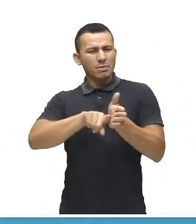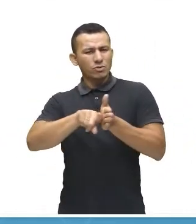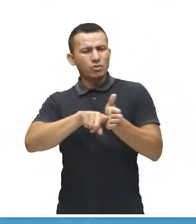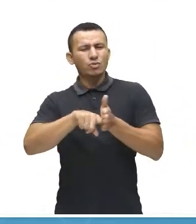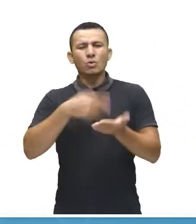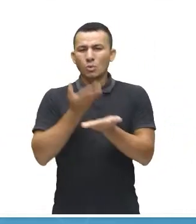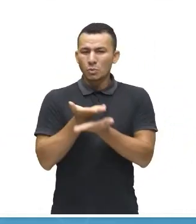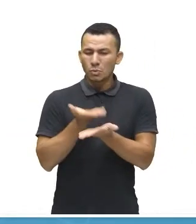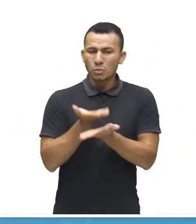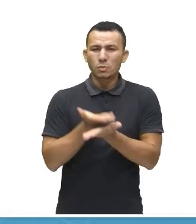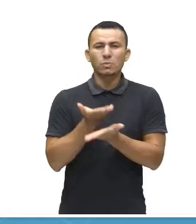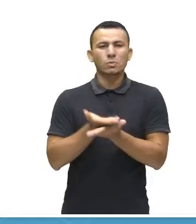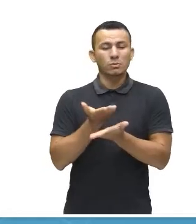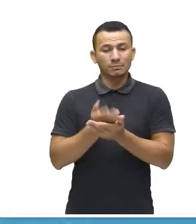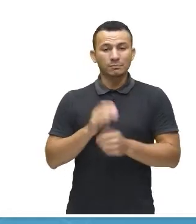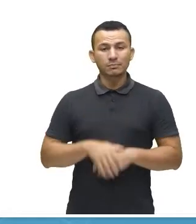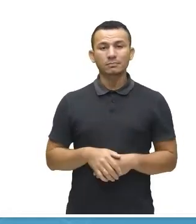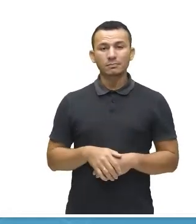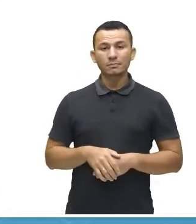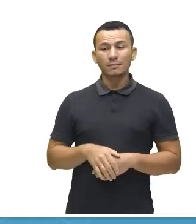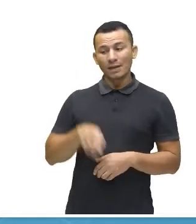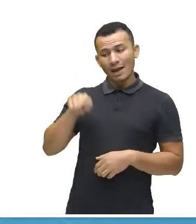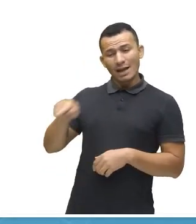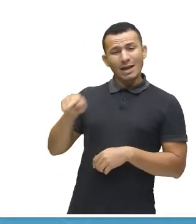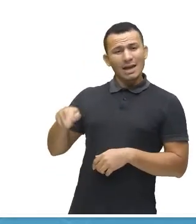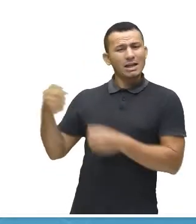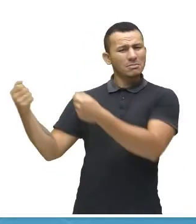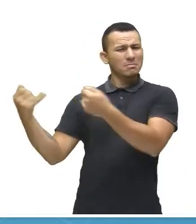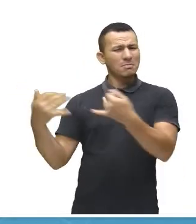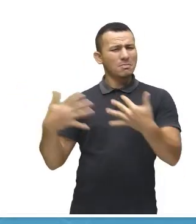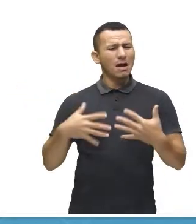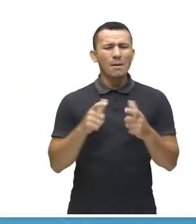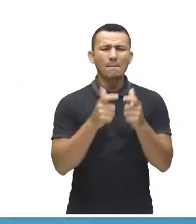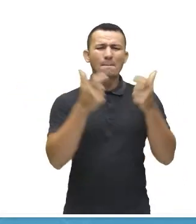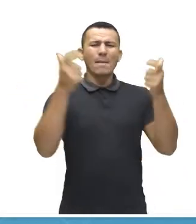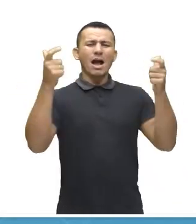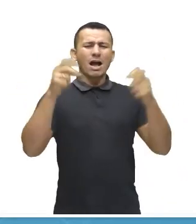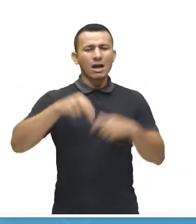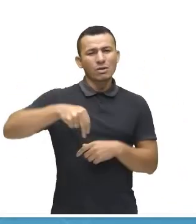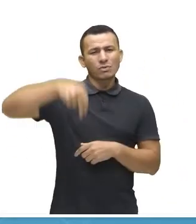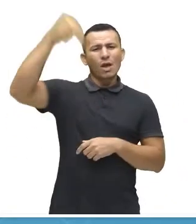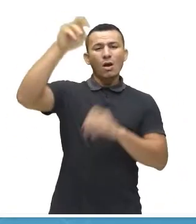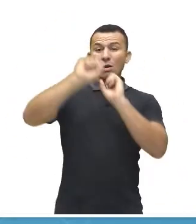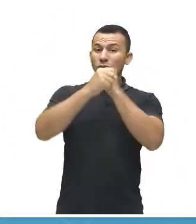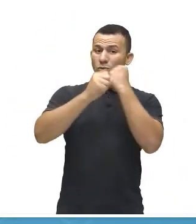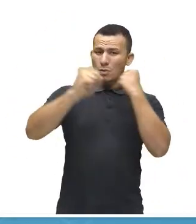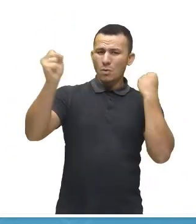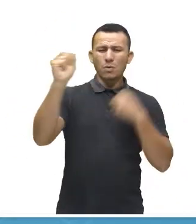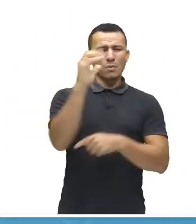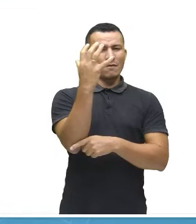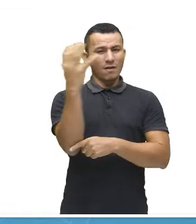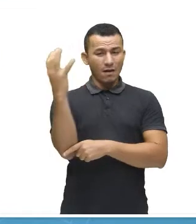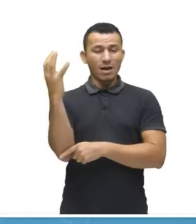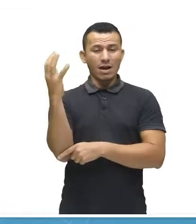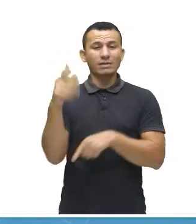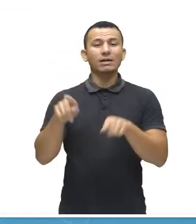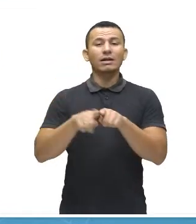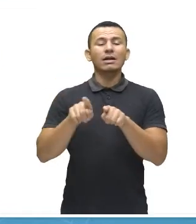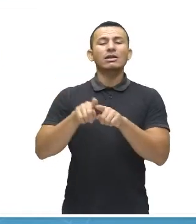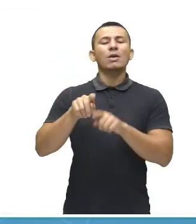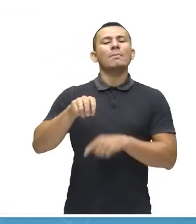pesquisas. O Curumim colocou ali a maior região, que é a região norte, extensão territorial. Falou sobre a